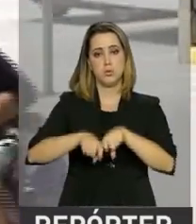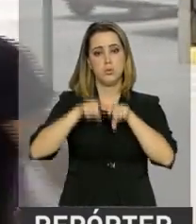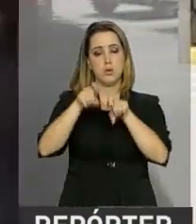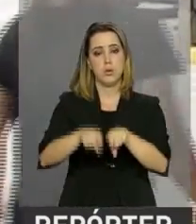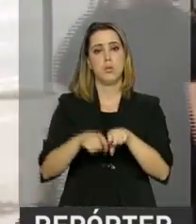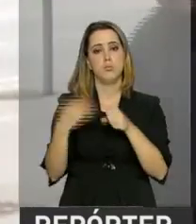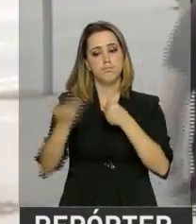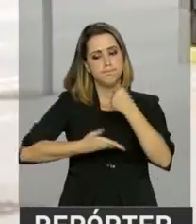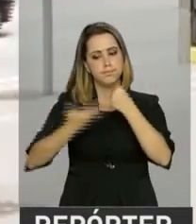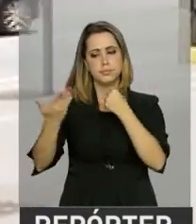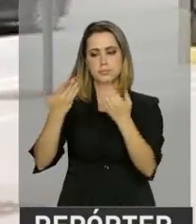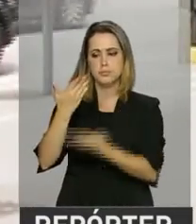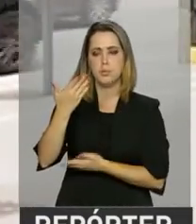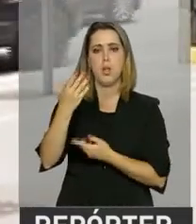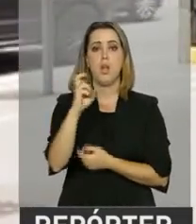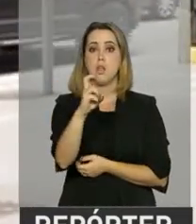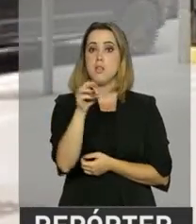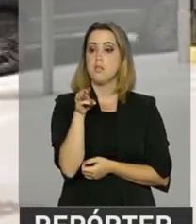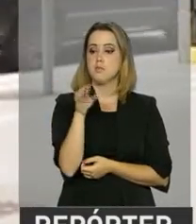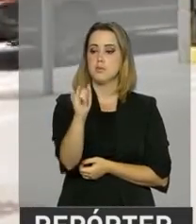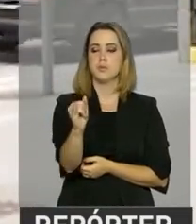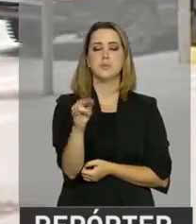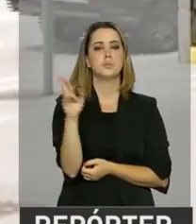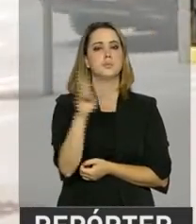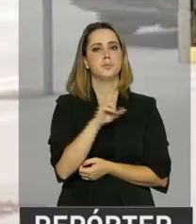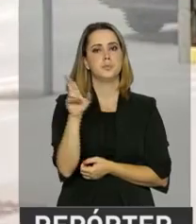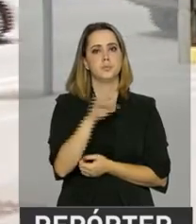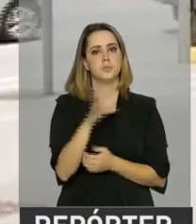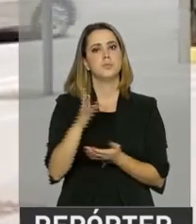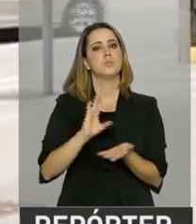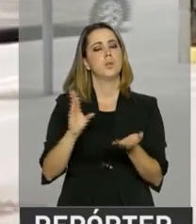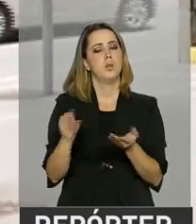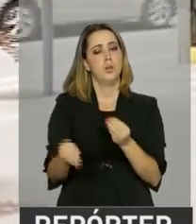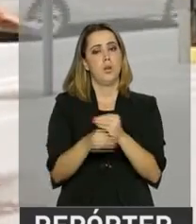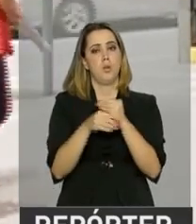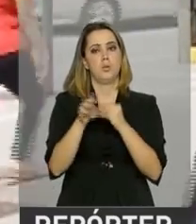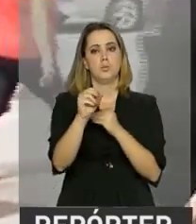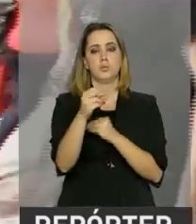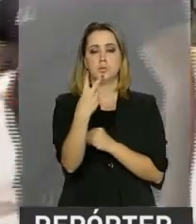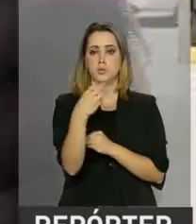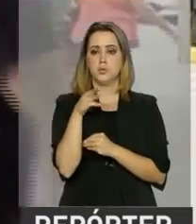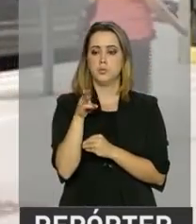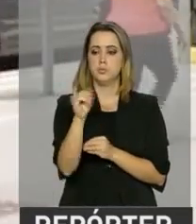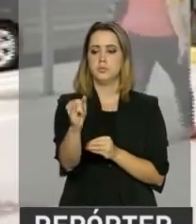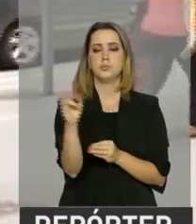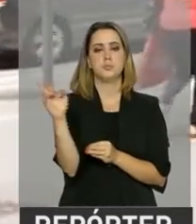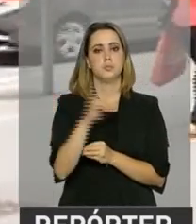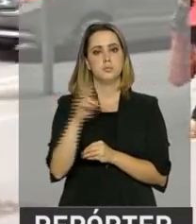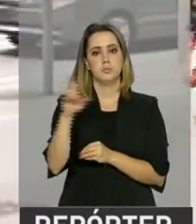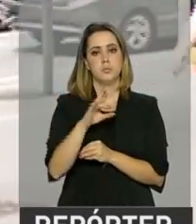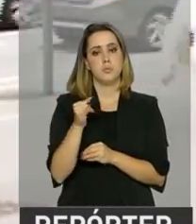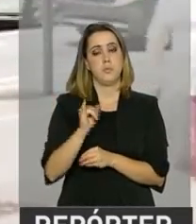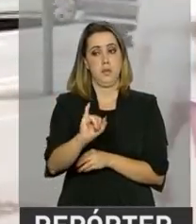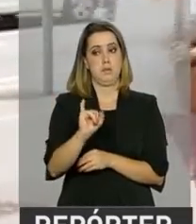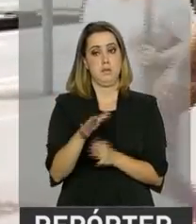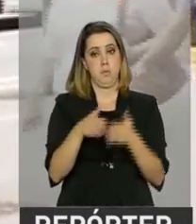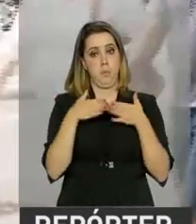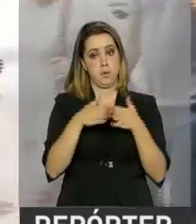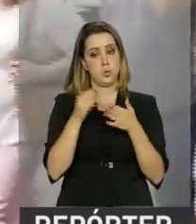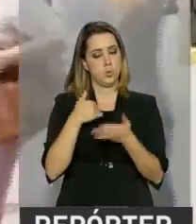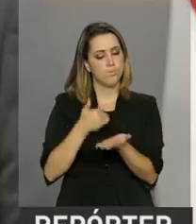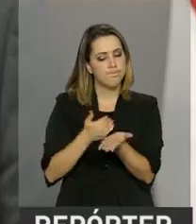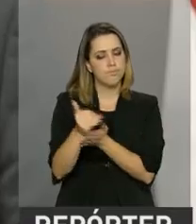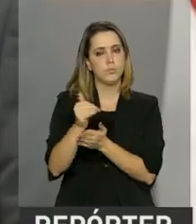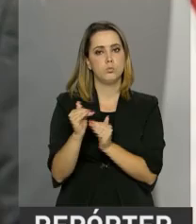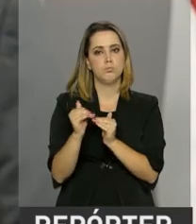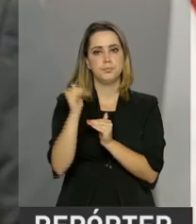de 5 bilhões de reais ganhou reforço de 2 bilhões e meio e pode aumentar ainda mais se a demanda continuar em